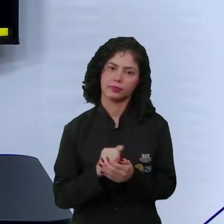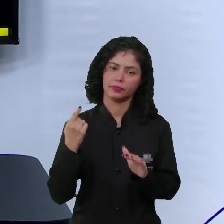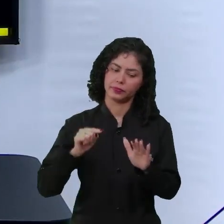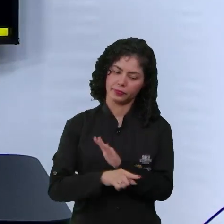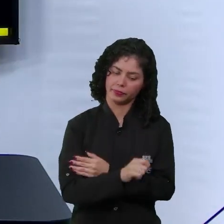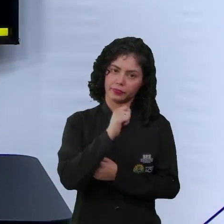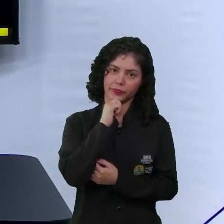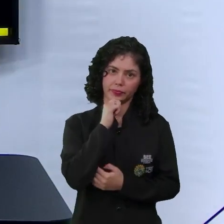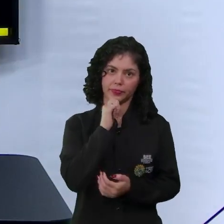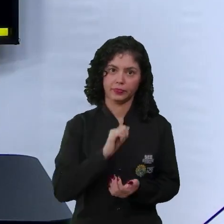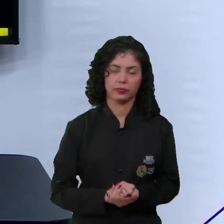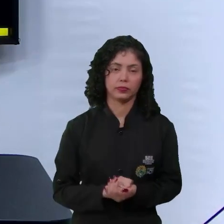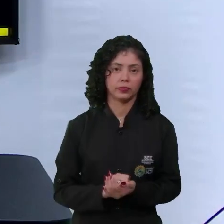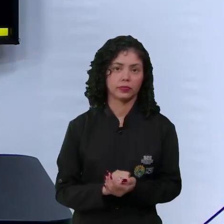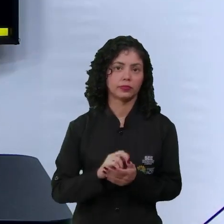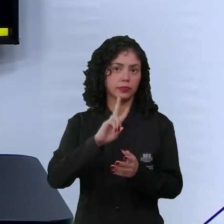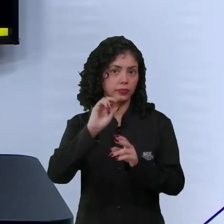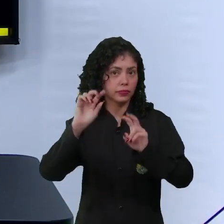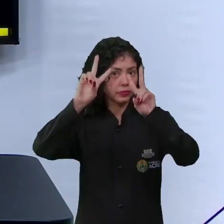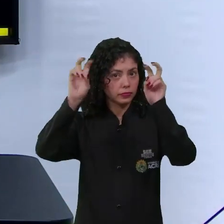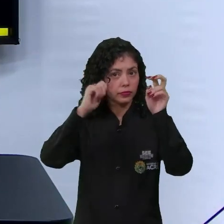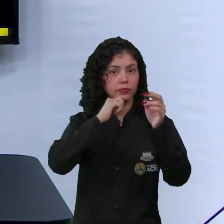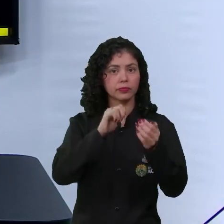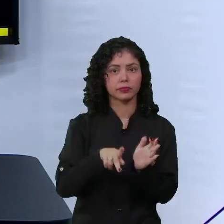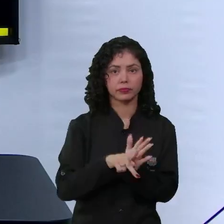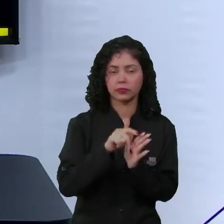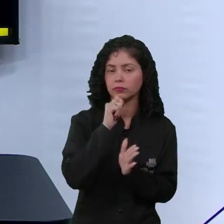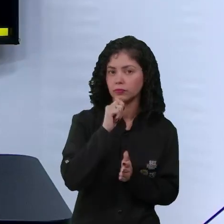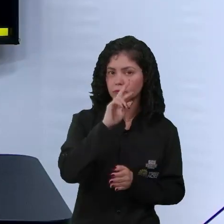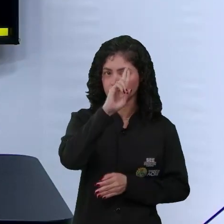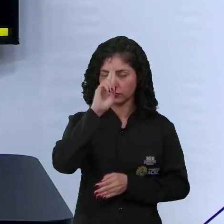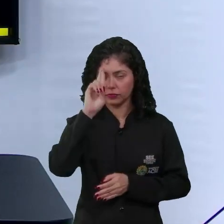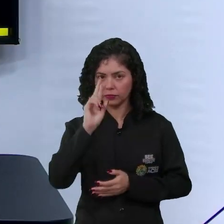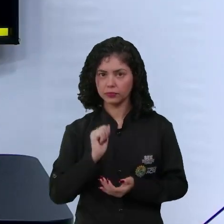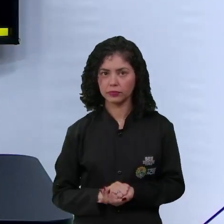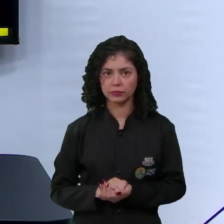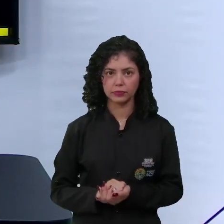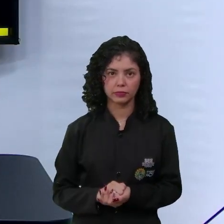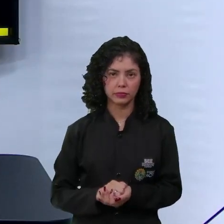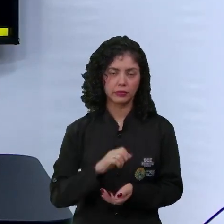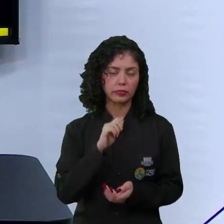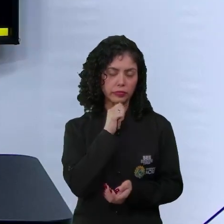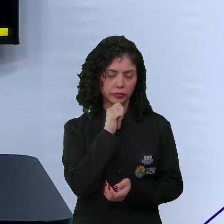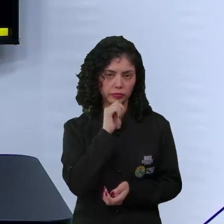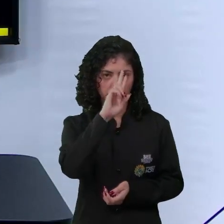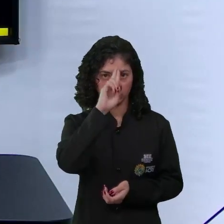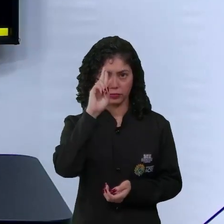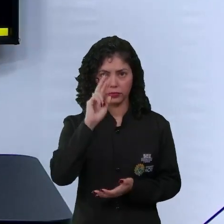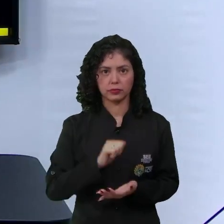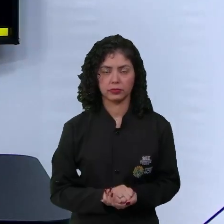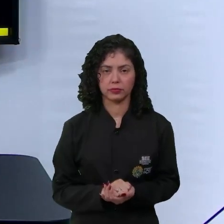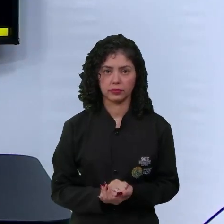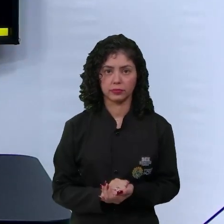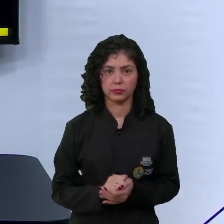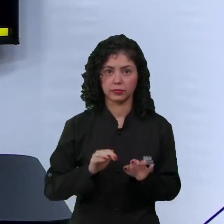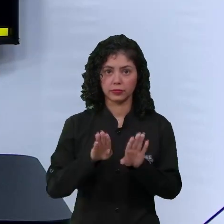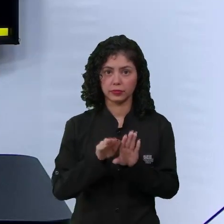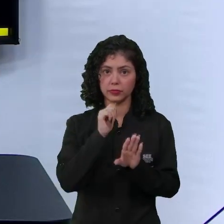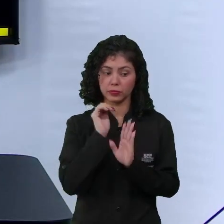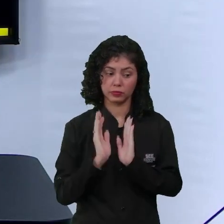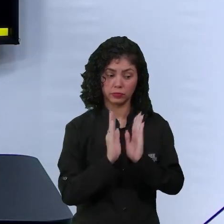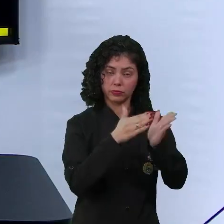aprofundar, porque agora a gente vai abordar mais esse contexto histórico, porque a história, ela vem dar um